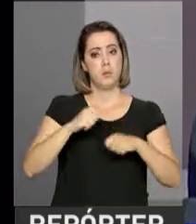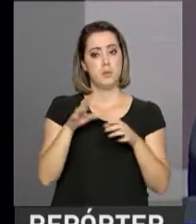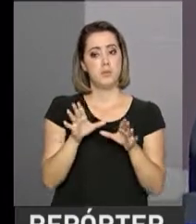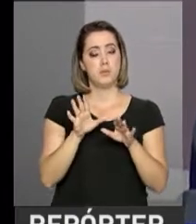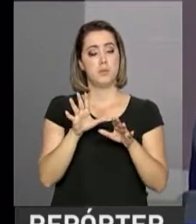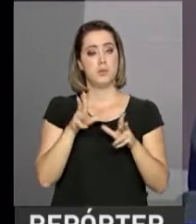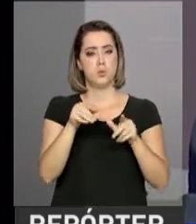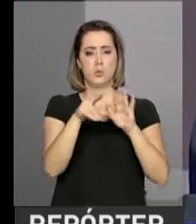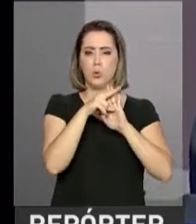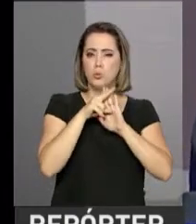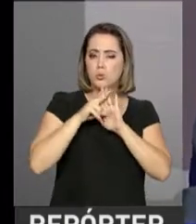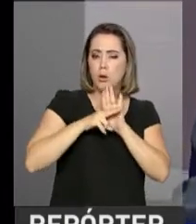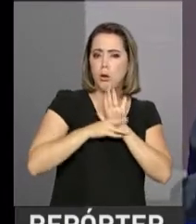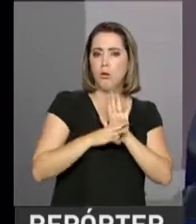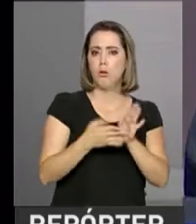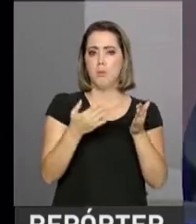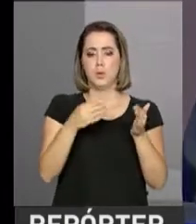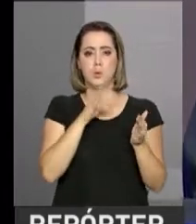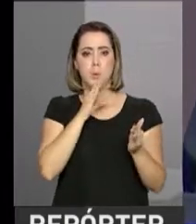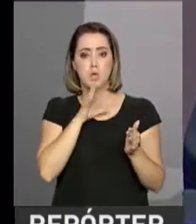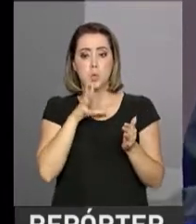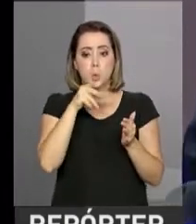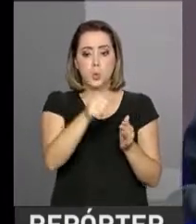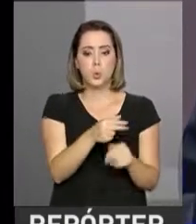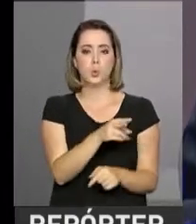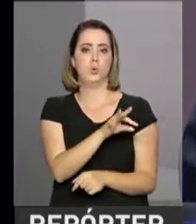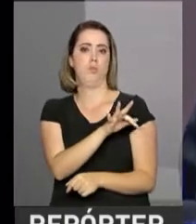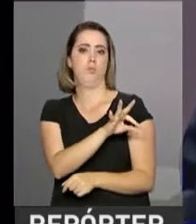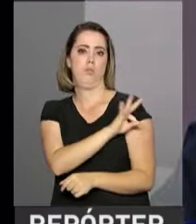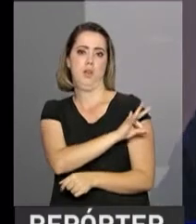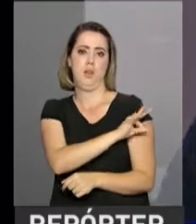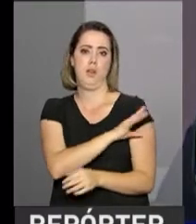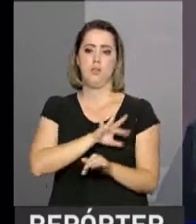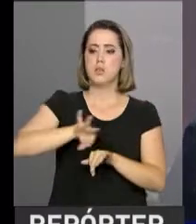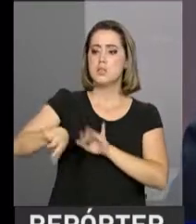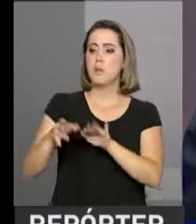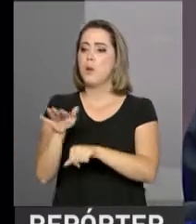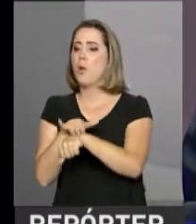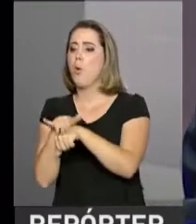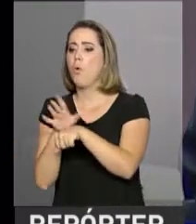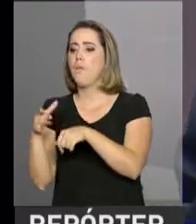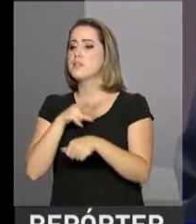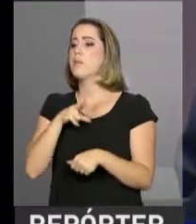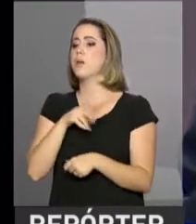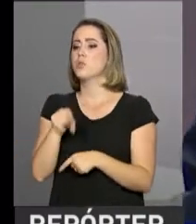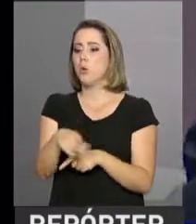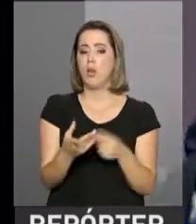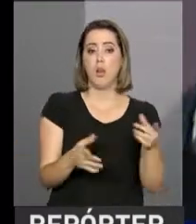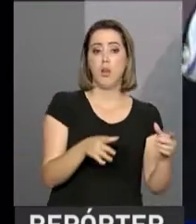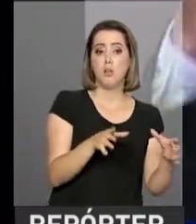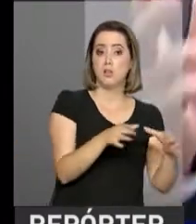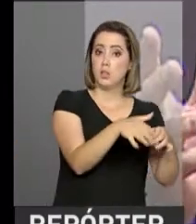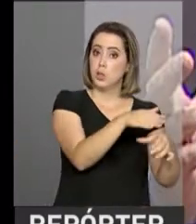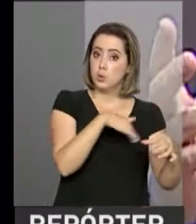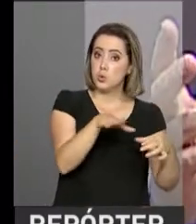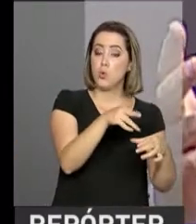todo mundo que conheça os regulamentos, conhece separar uma conversa do que eu acho que pode ser, do que efetivamente é.